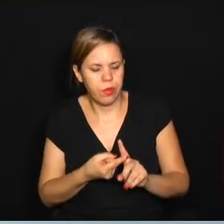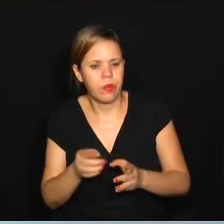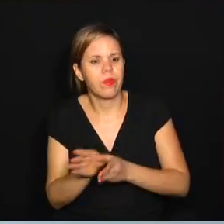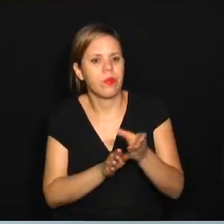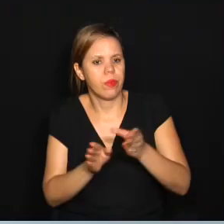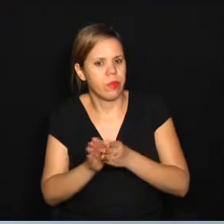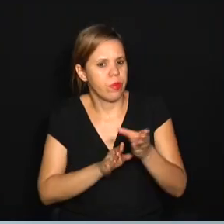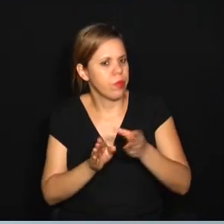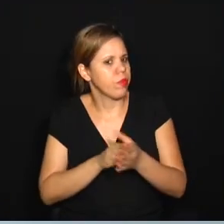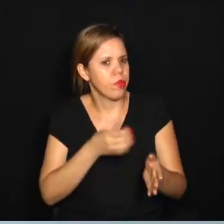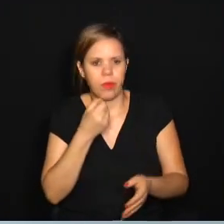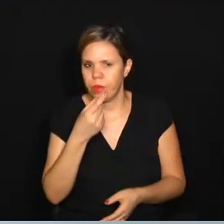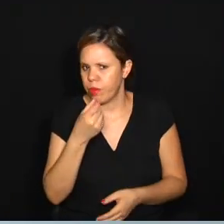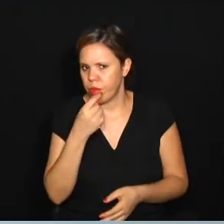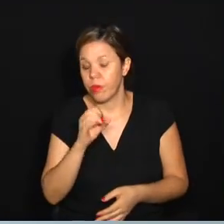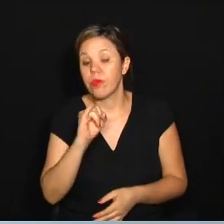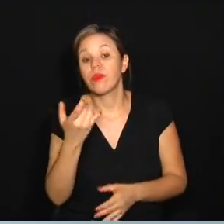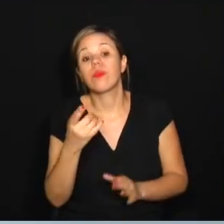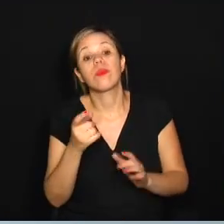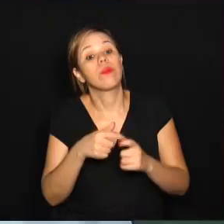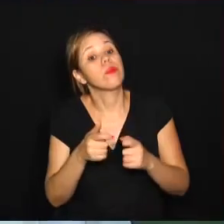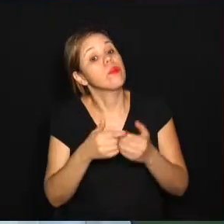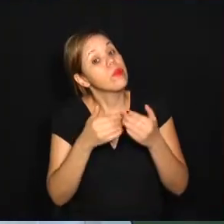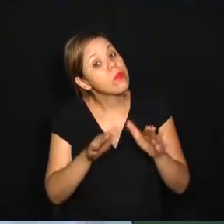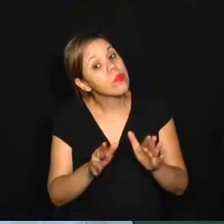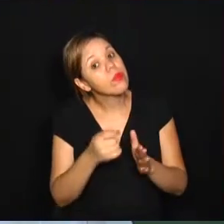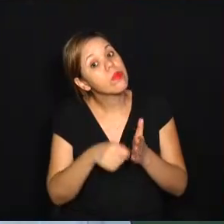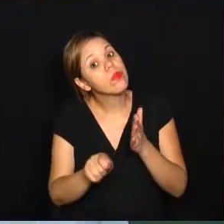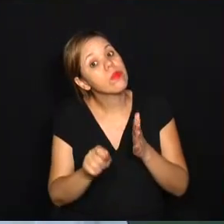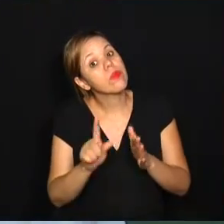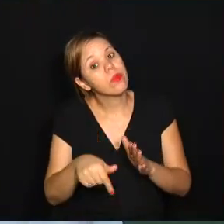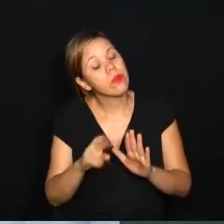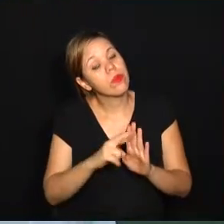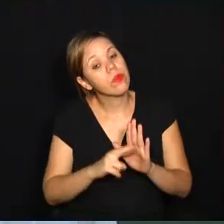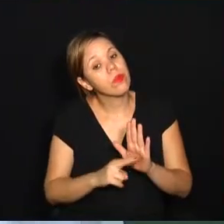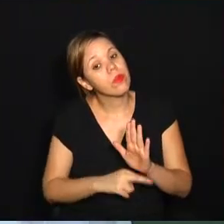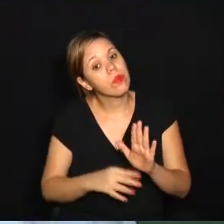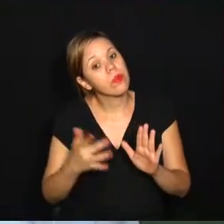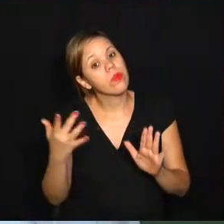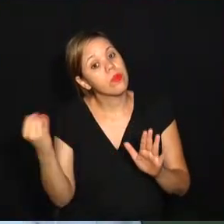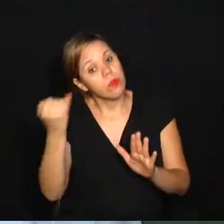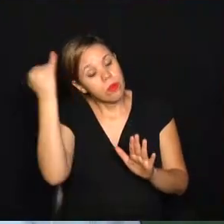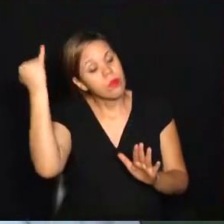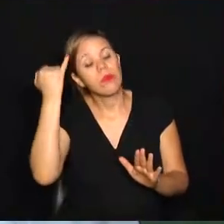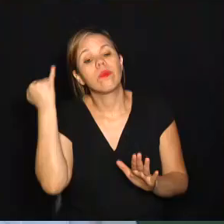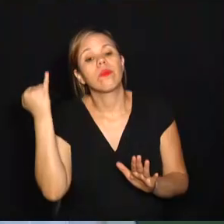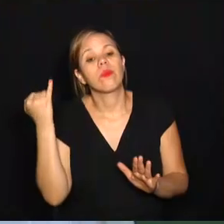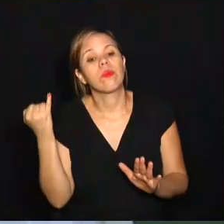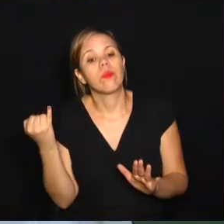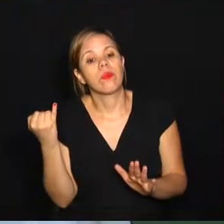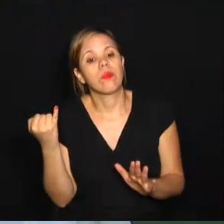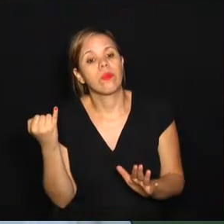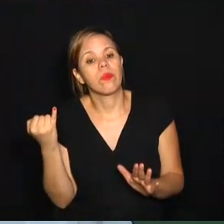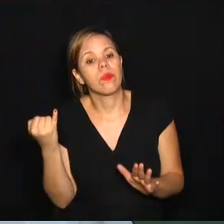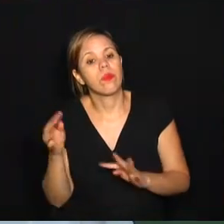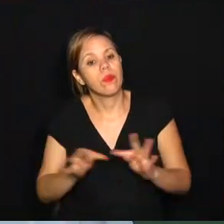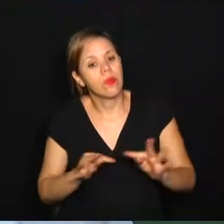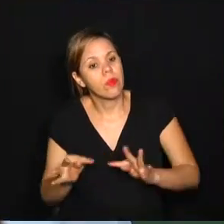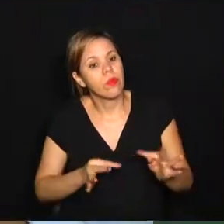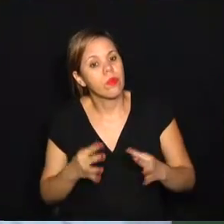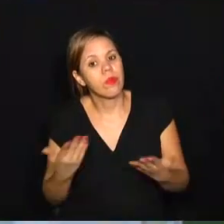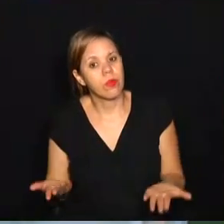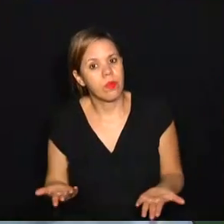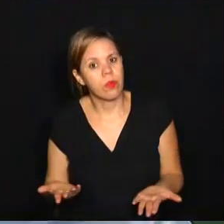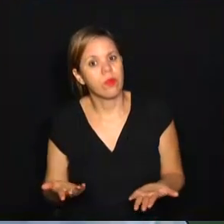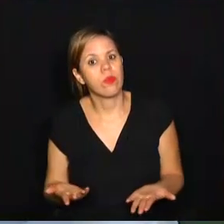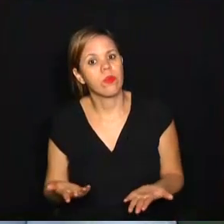orientação é não tomar remédios sem prescrição médica. Essa é uma regra de ouro, porque uma parte, como eu te falei, do tratamento da endometriose é